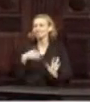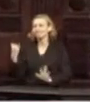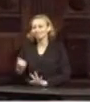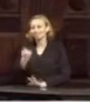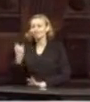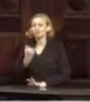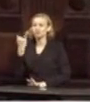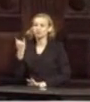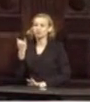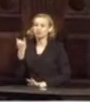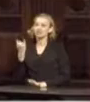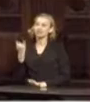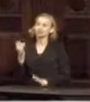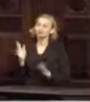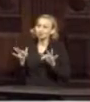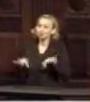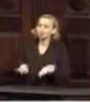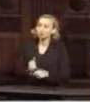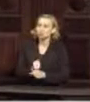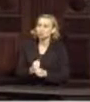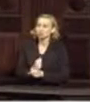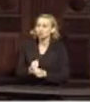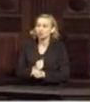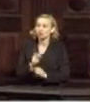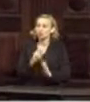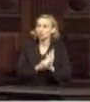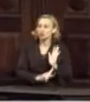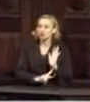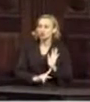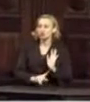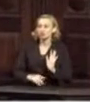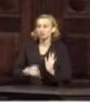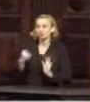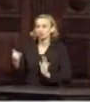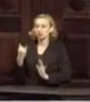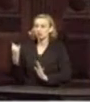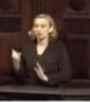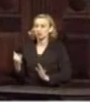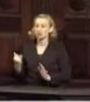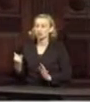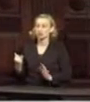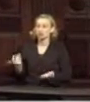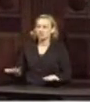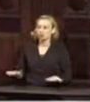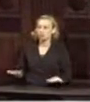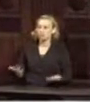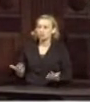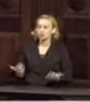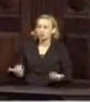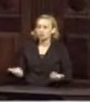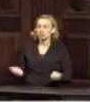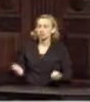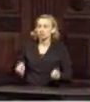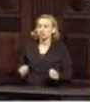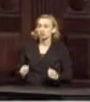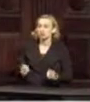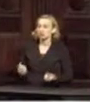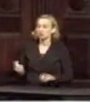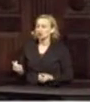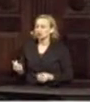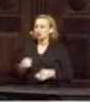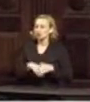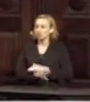ainda nesse fim de ano, que são projetos que atacam áreas como a mobilidade urbana, como a capacidade de arrecadação do Estado e o